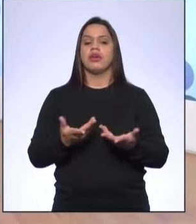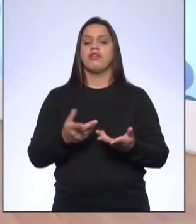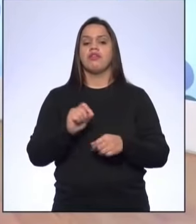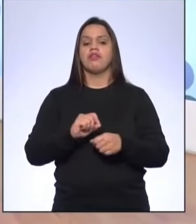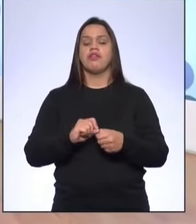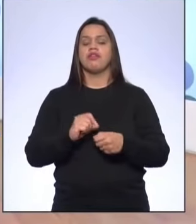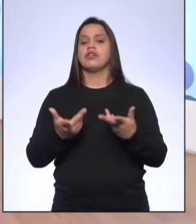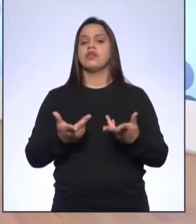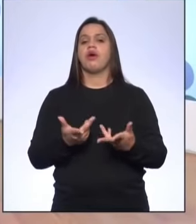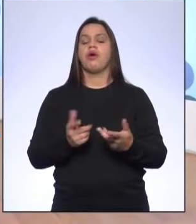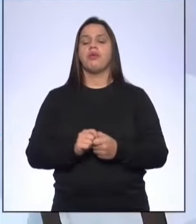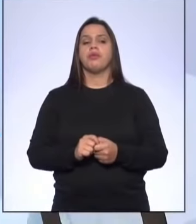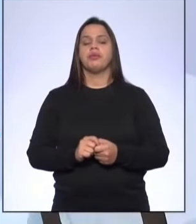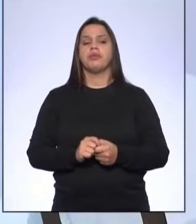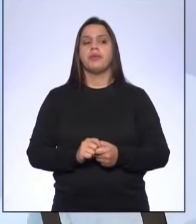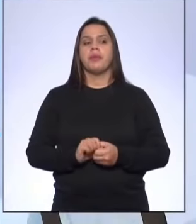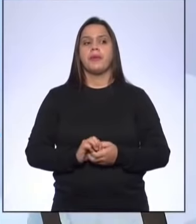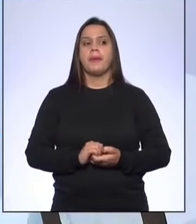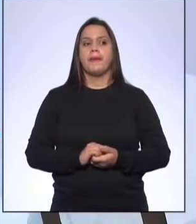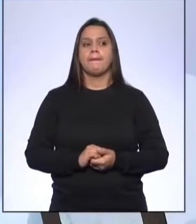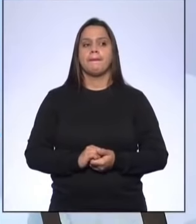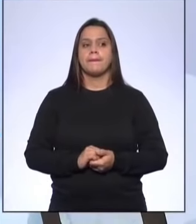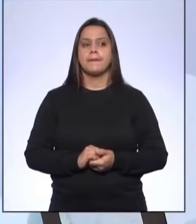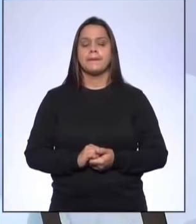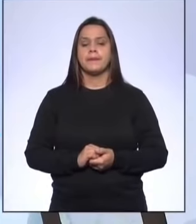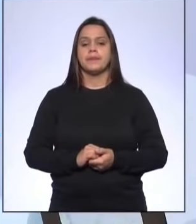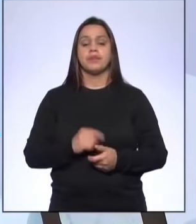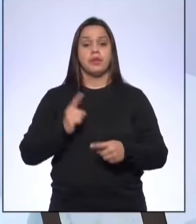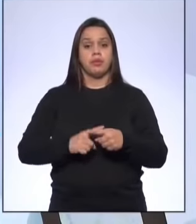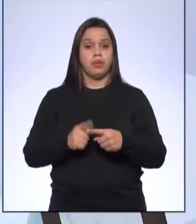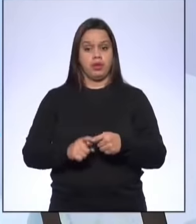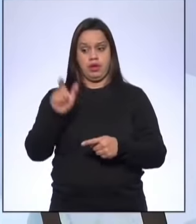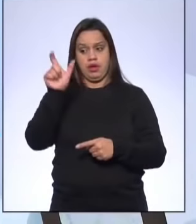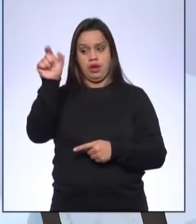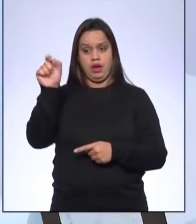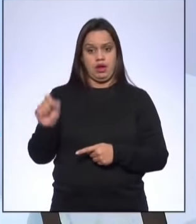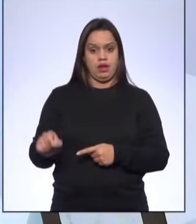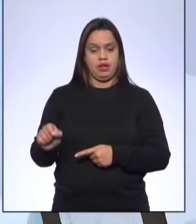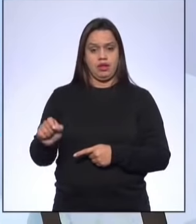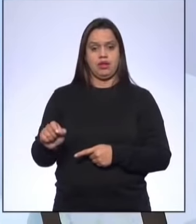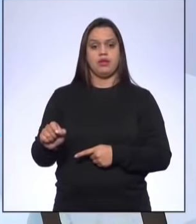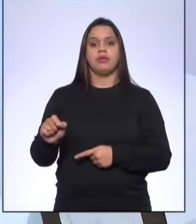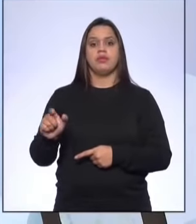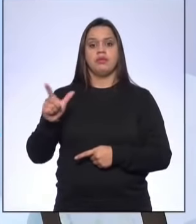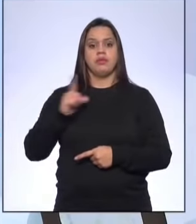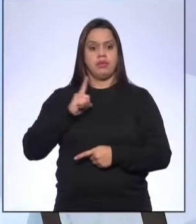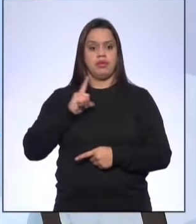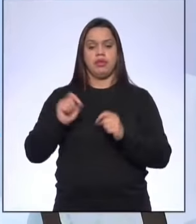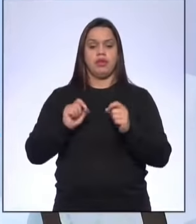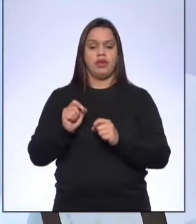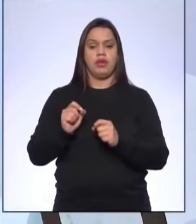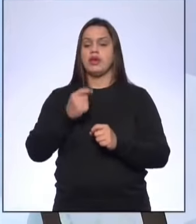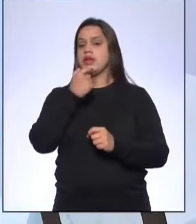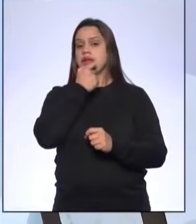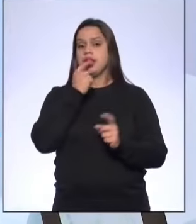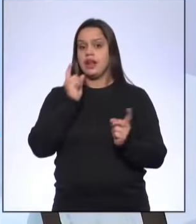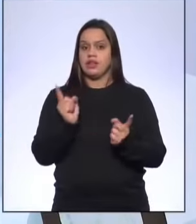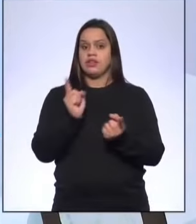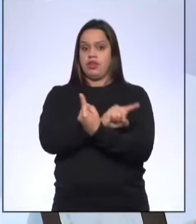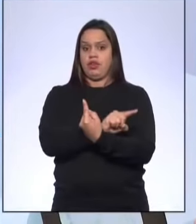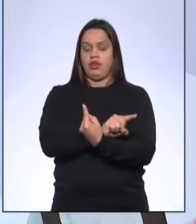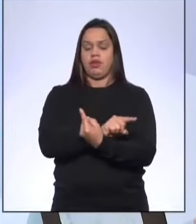animal porque a professora o que vertebral é o adjetivo do substantivo animal então em inglês é invertido